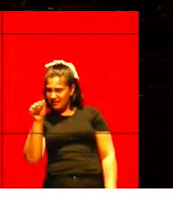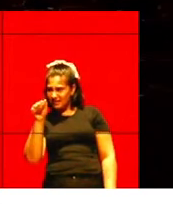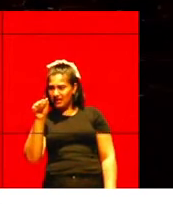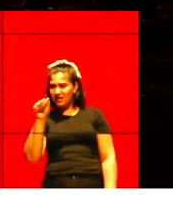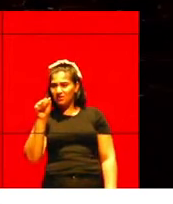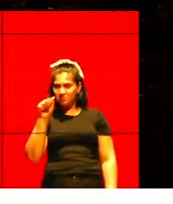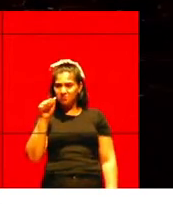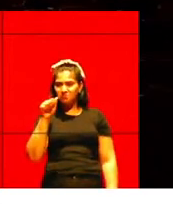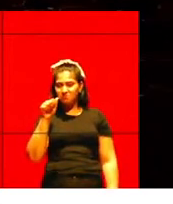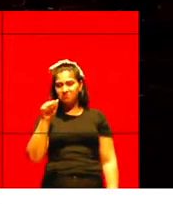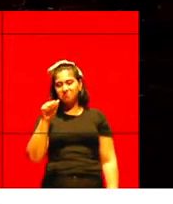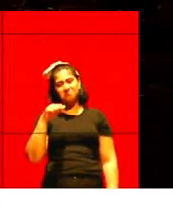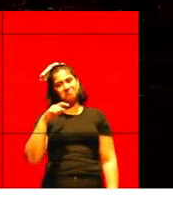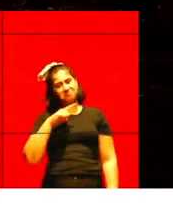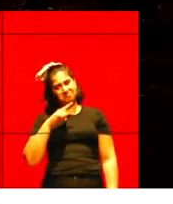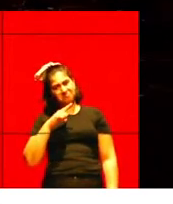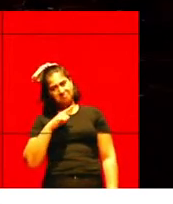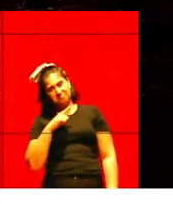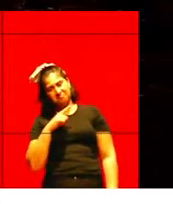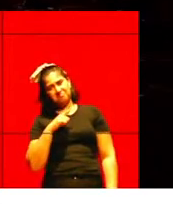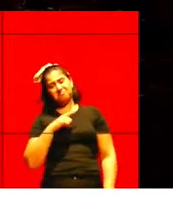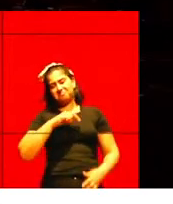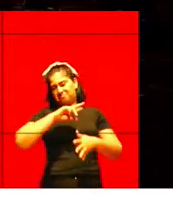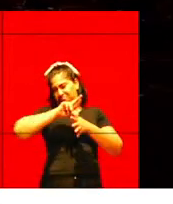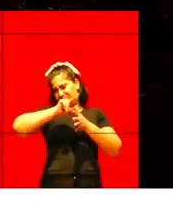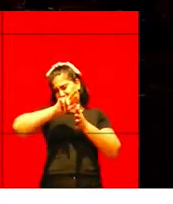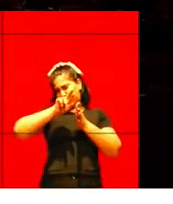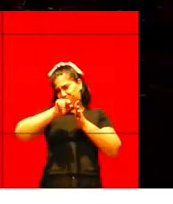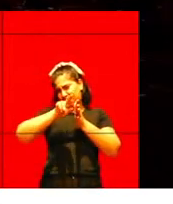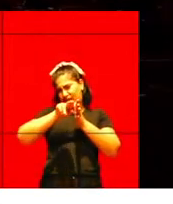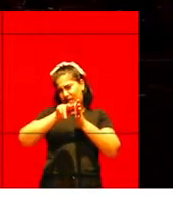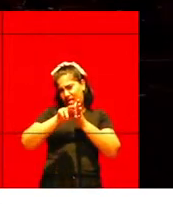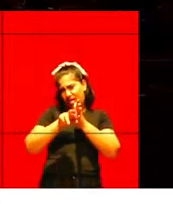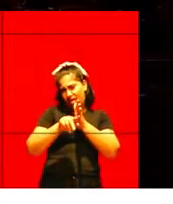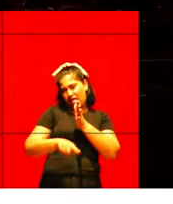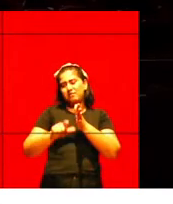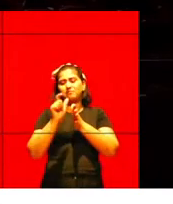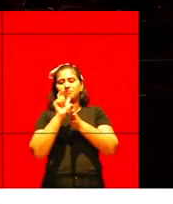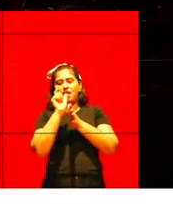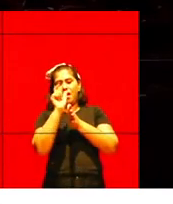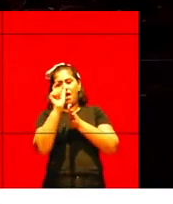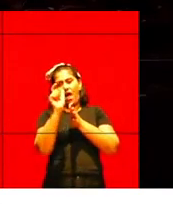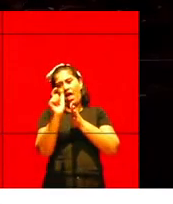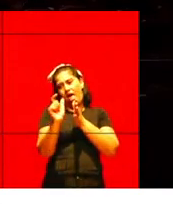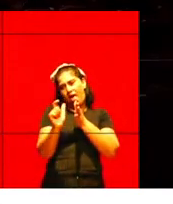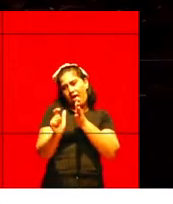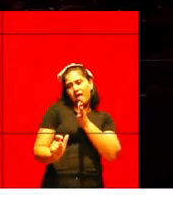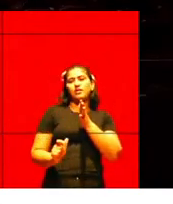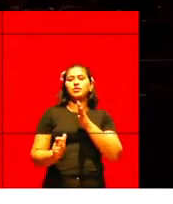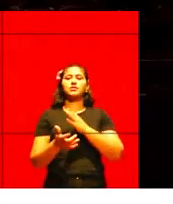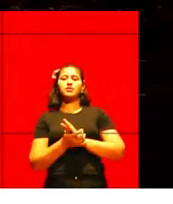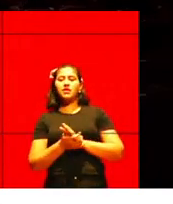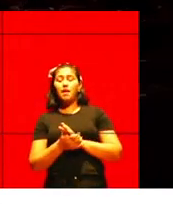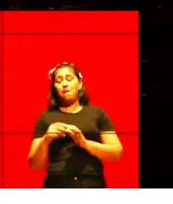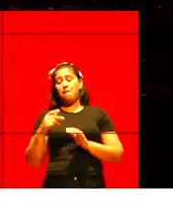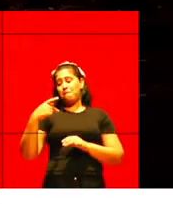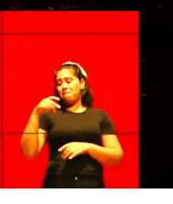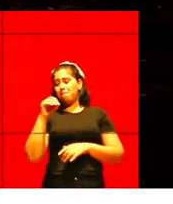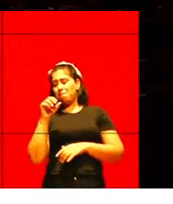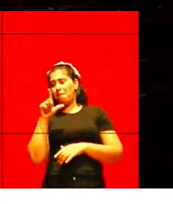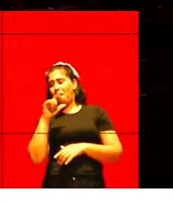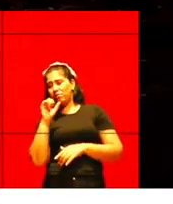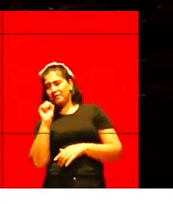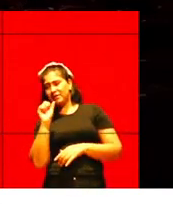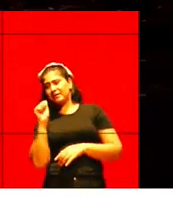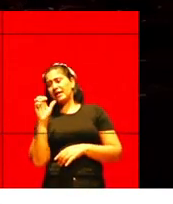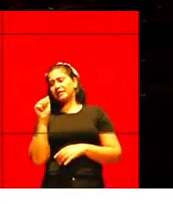carboidratos. Disacarídeos, trissacarídeos, os oligossacarídeos mesmo, e os polissacarídeos, que nada mais são